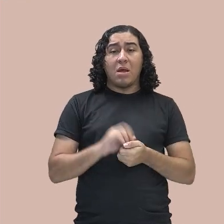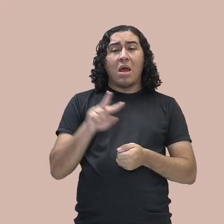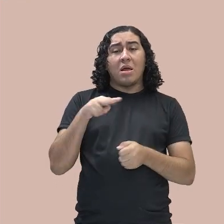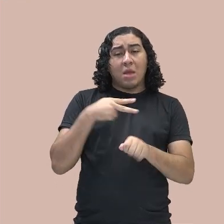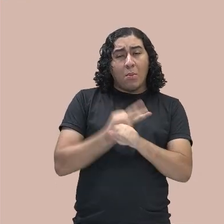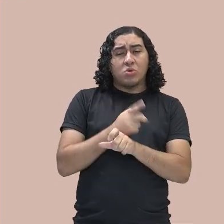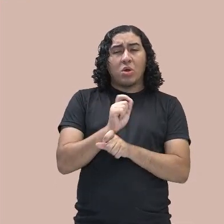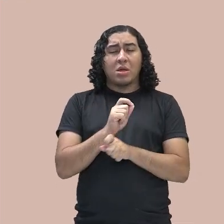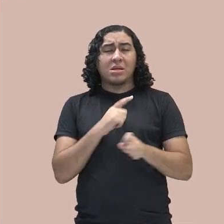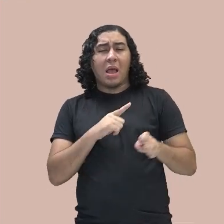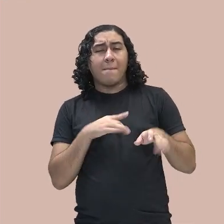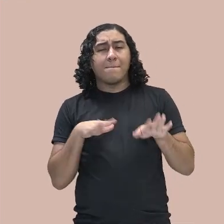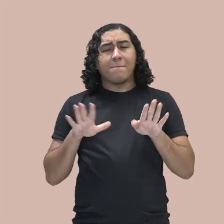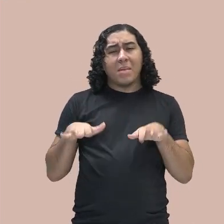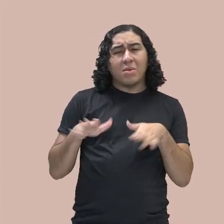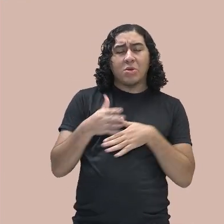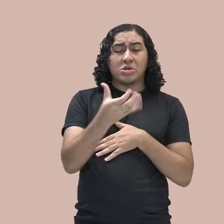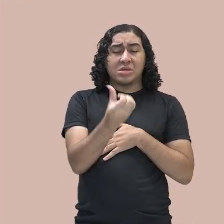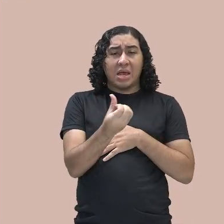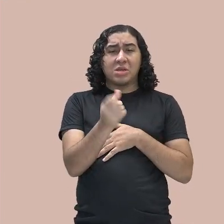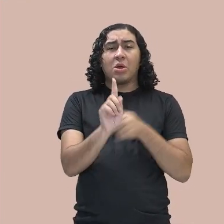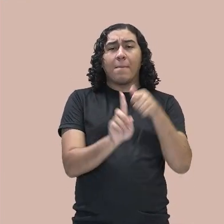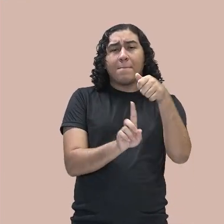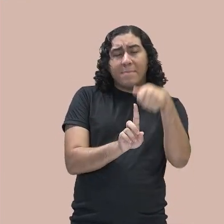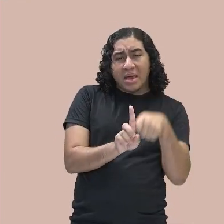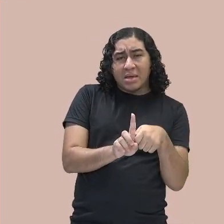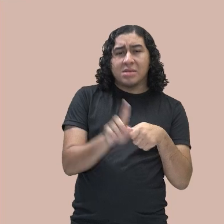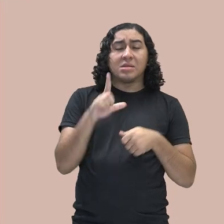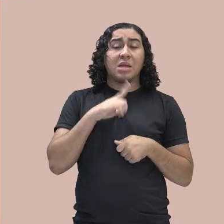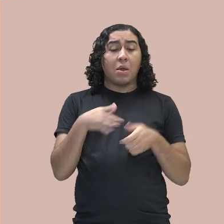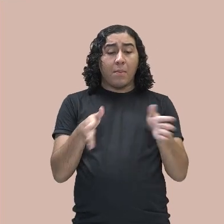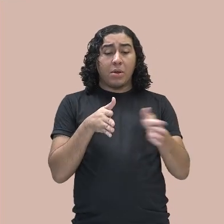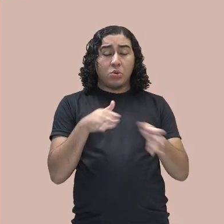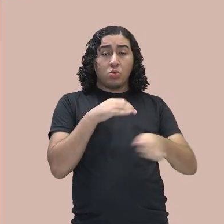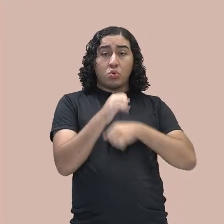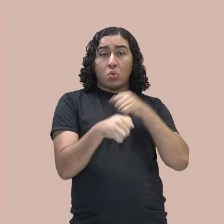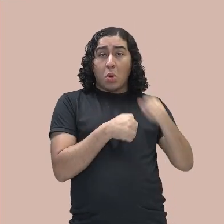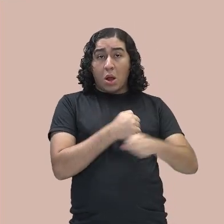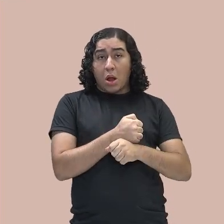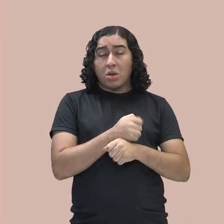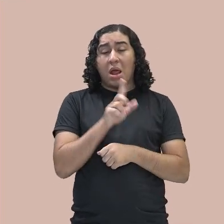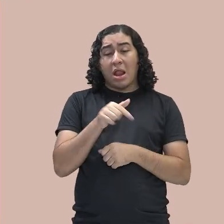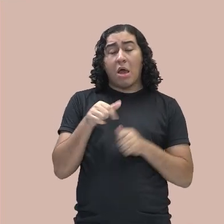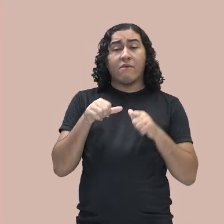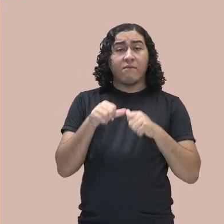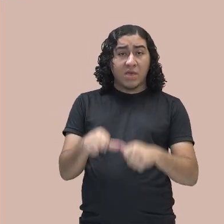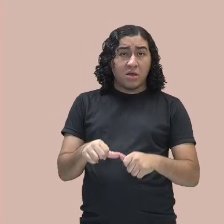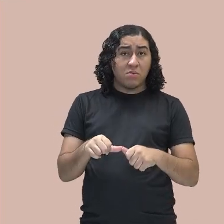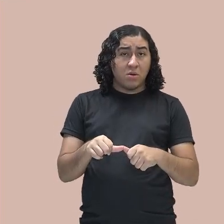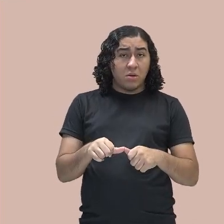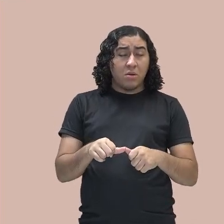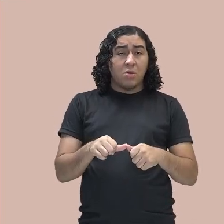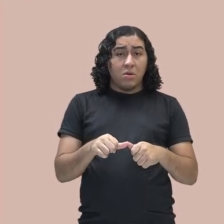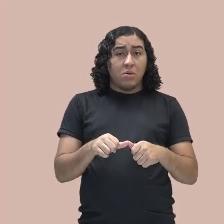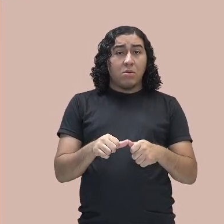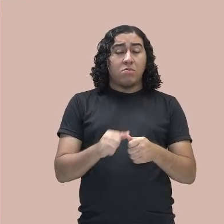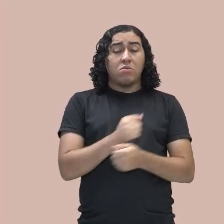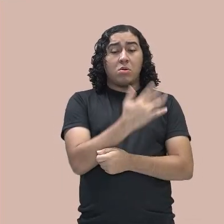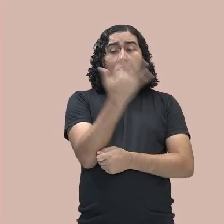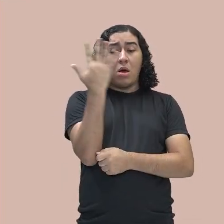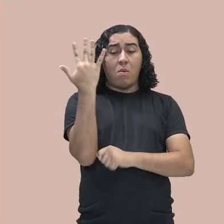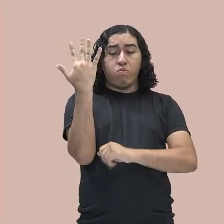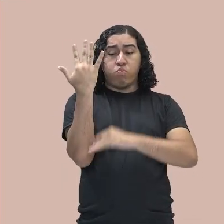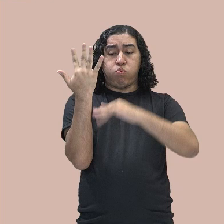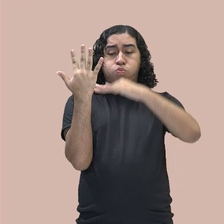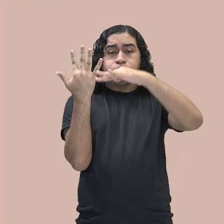exatamente ali numa faixa de 6 meses, né? Tem um período do ano onde ela fica alagada, né? São a floresta da várzea, onde ela